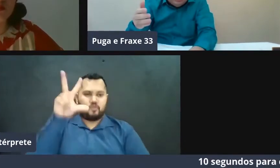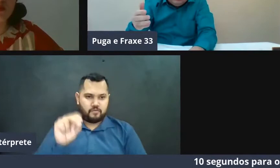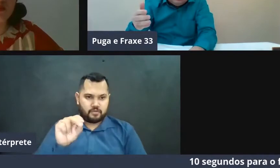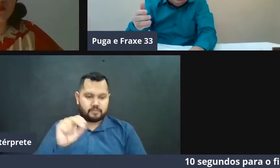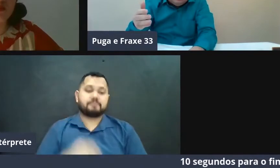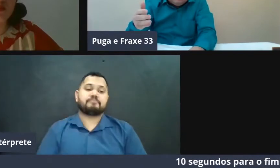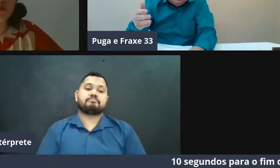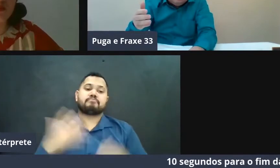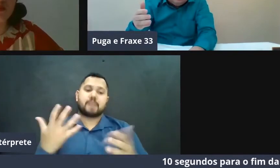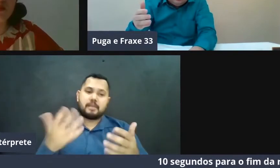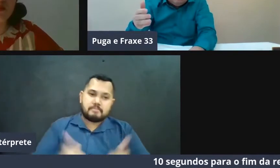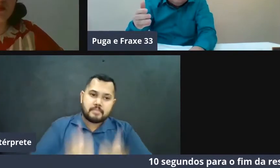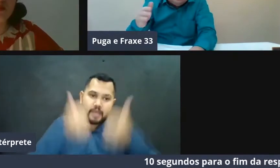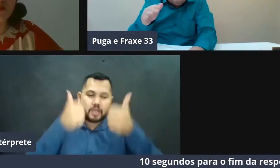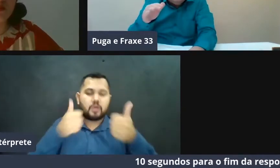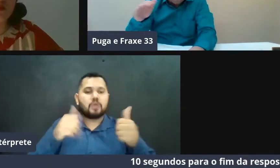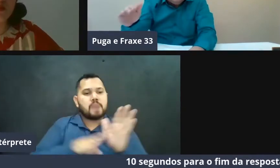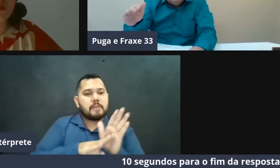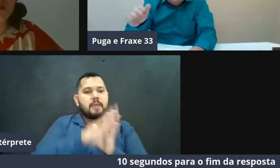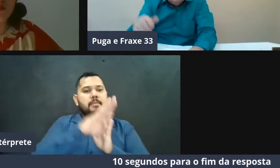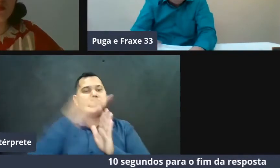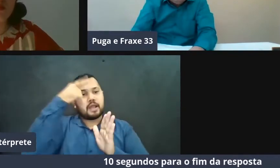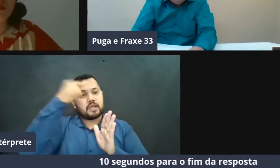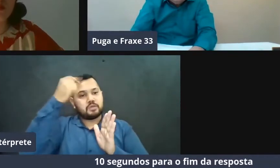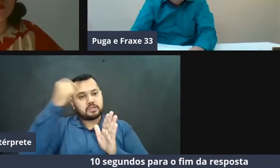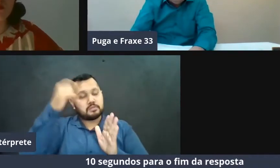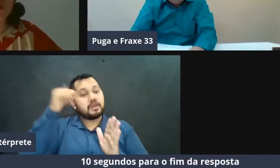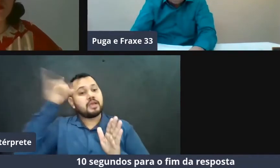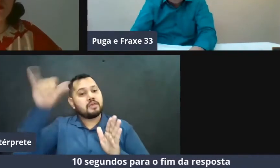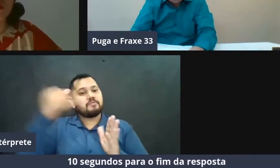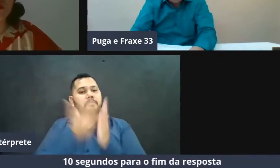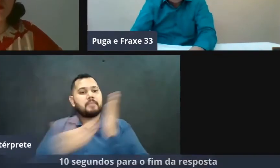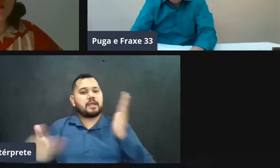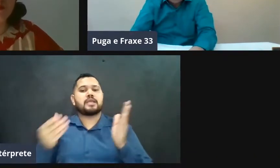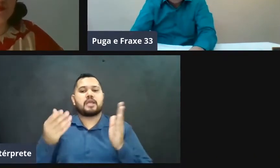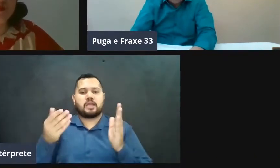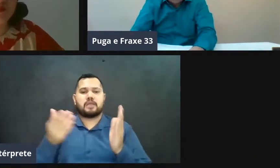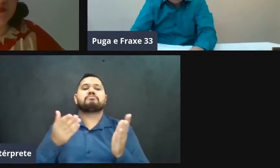queremos aumentar a taxa de sucesso de graduação sem perder a qualidade.